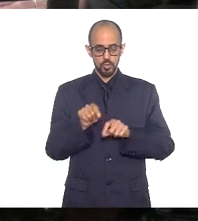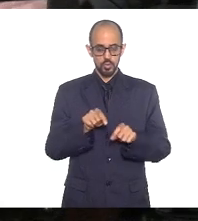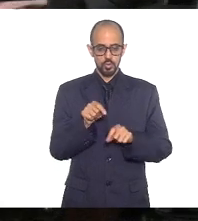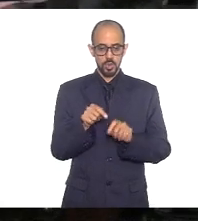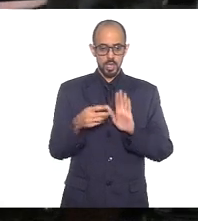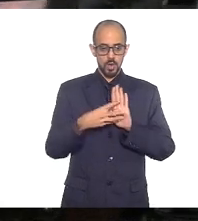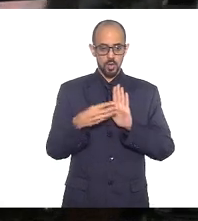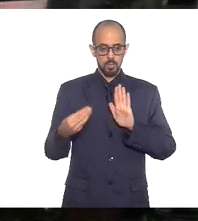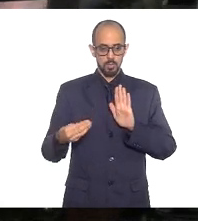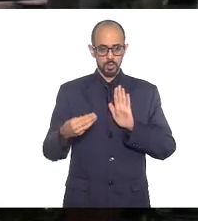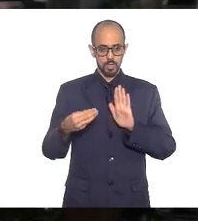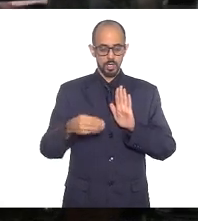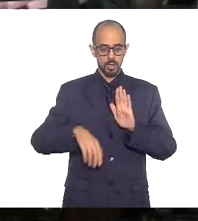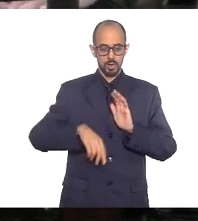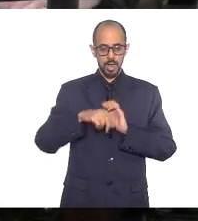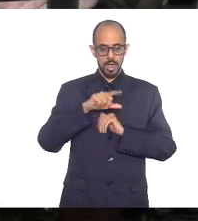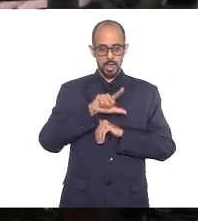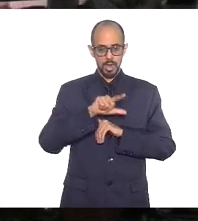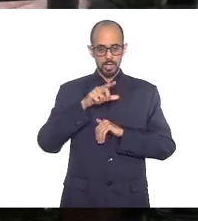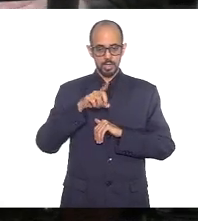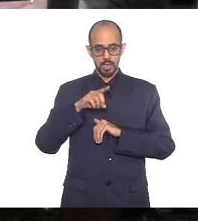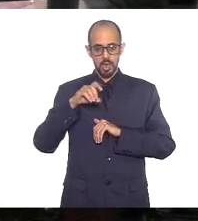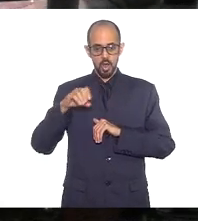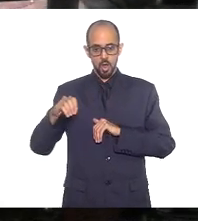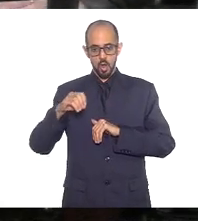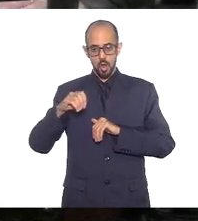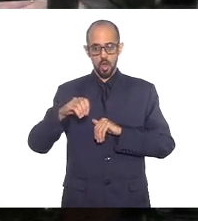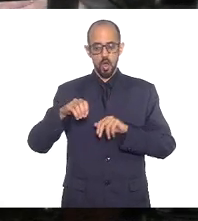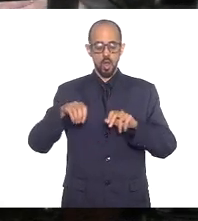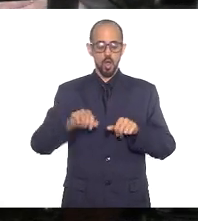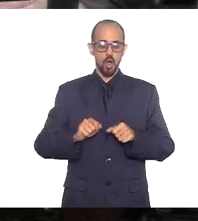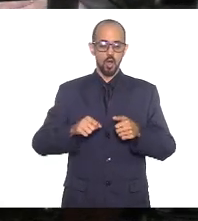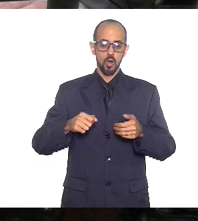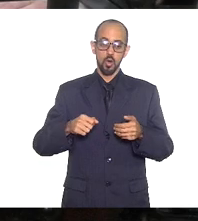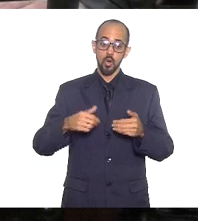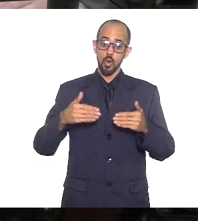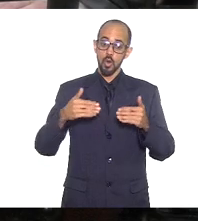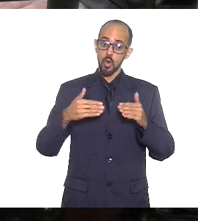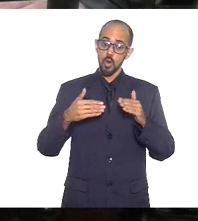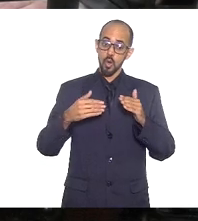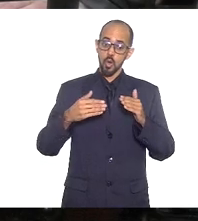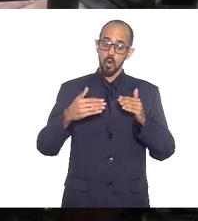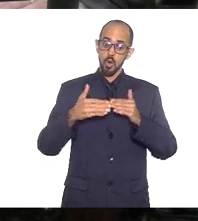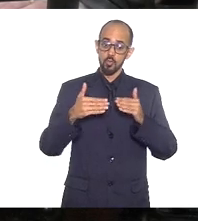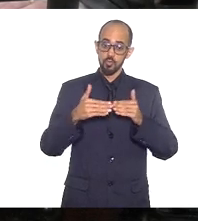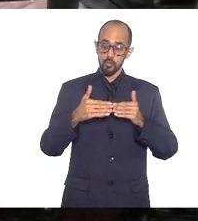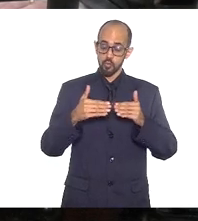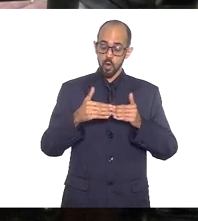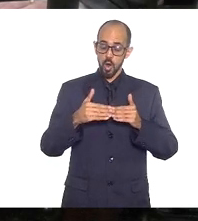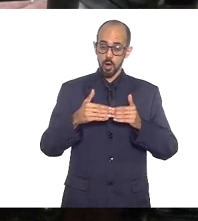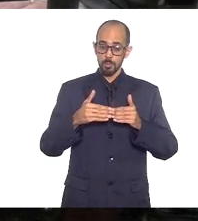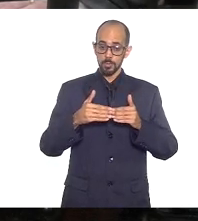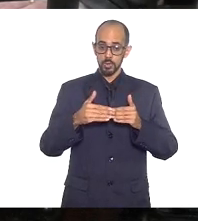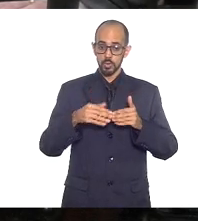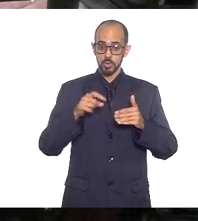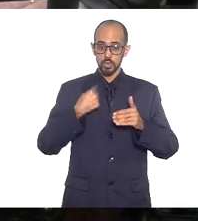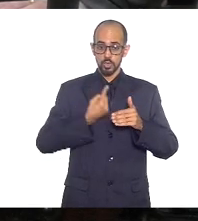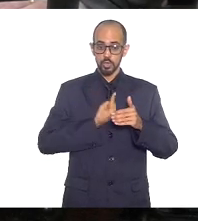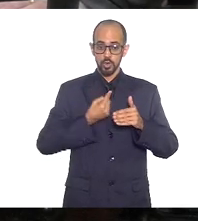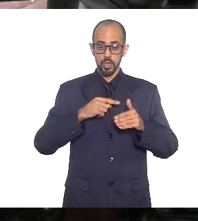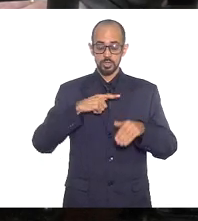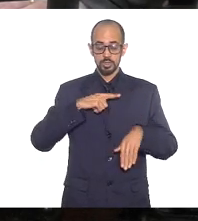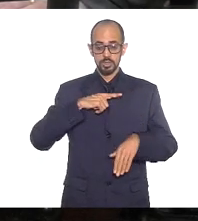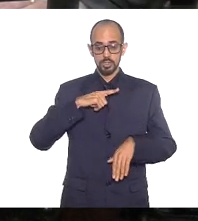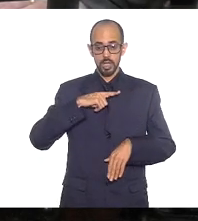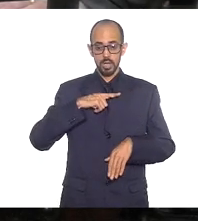da PLDO correspondente com aquilo que preconiza o arcabouço legal do